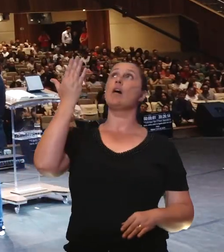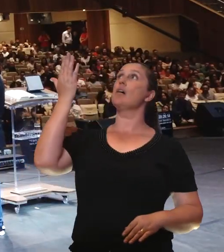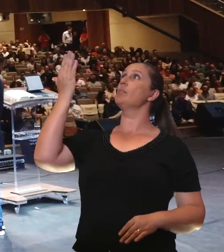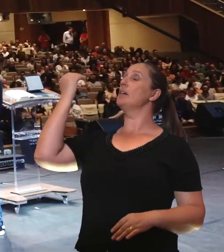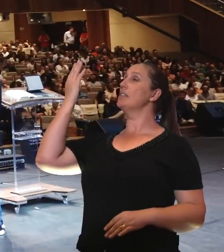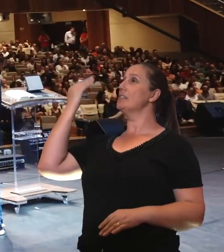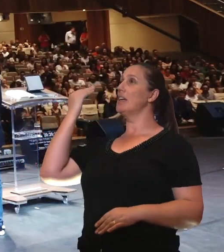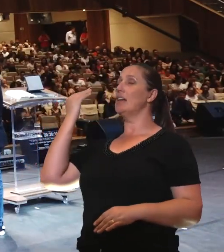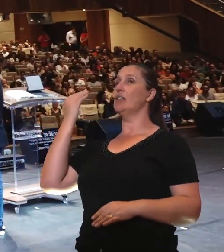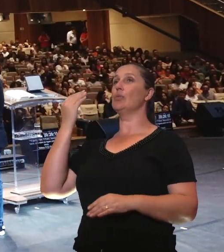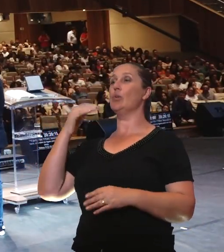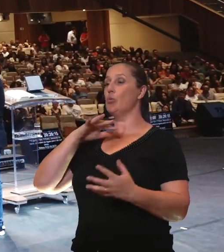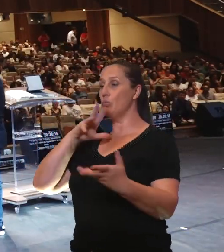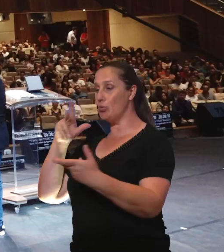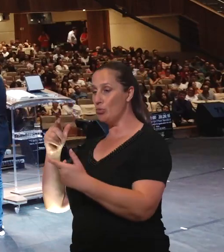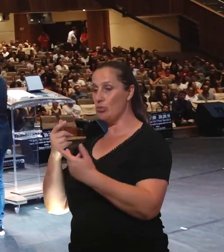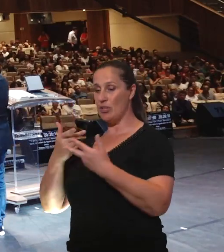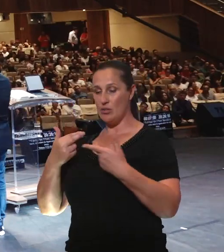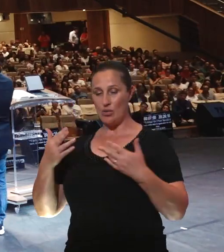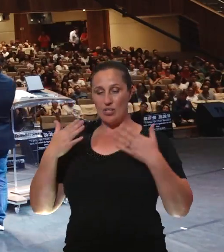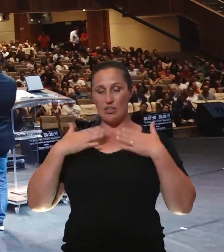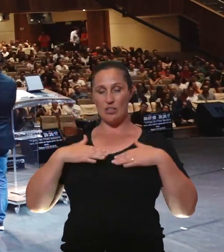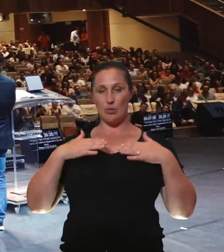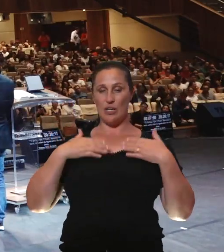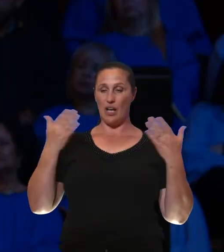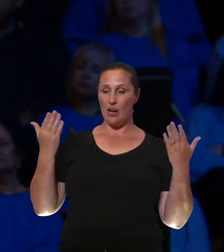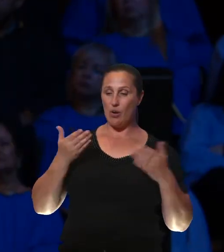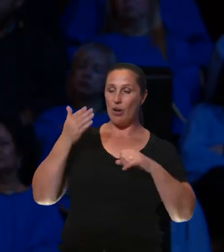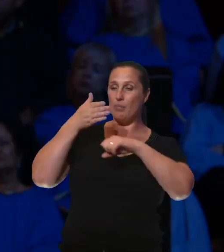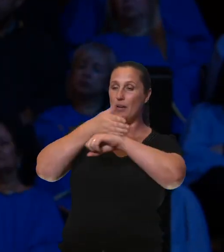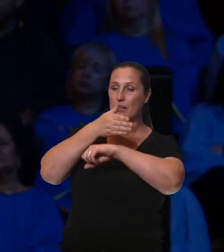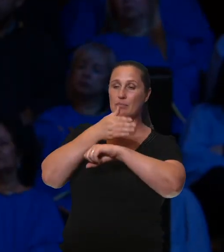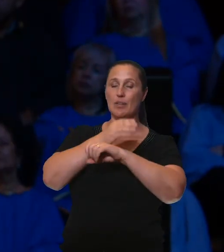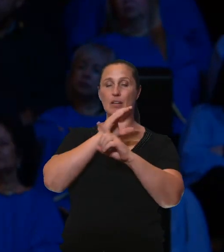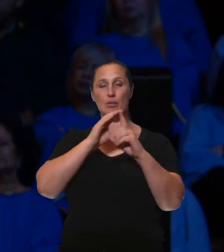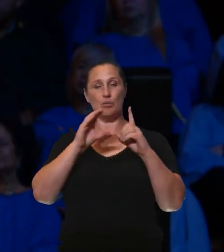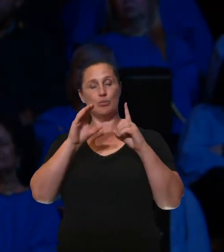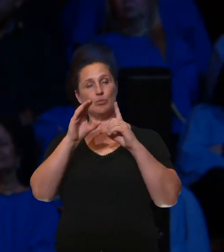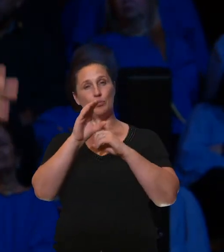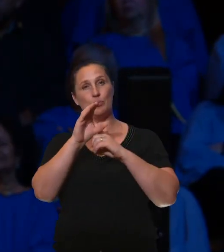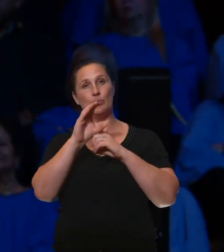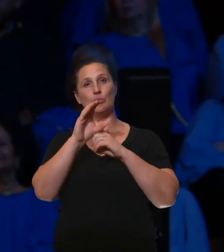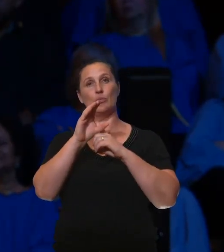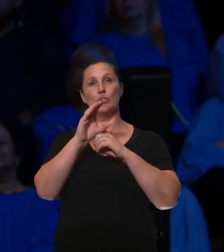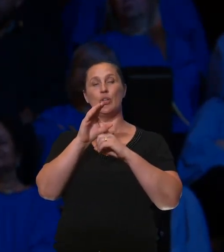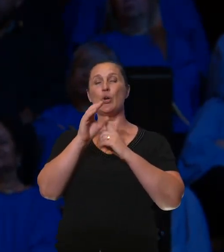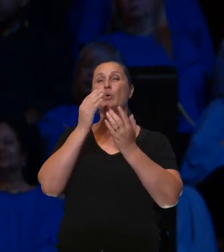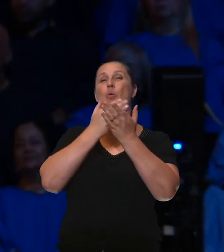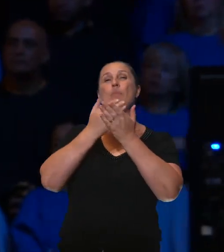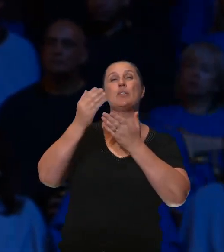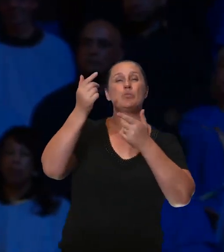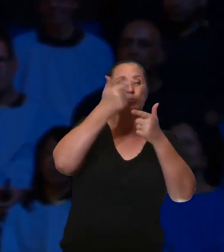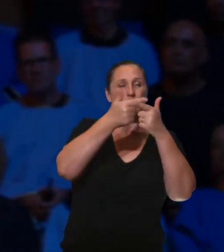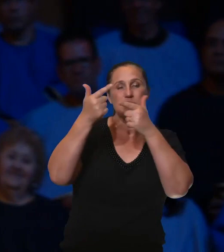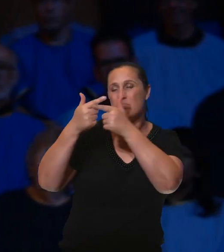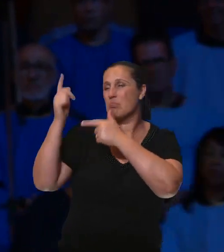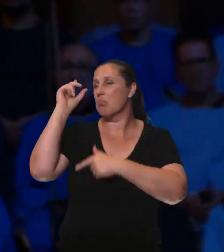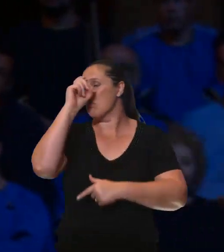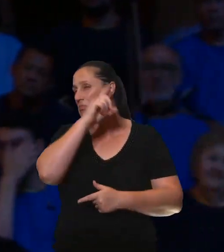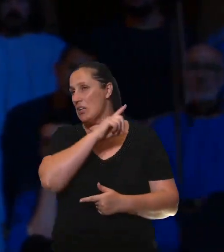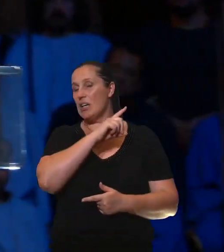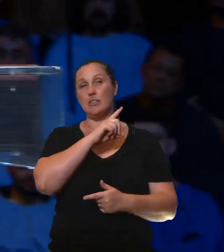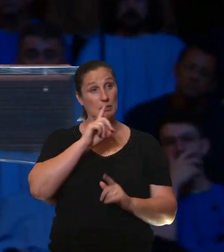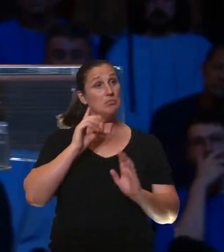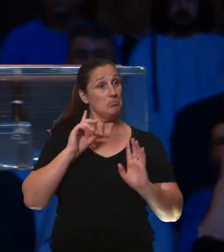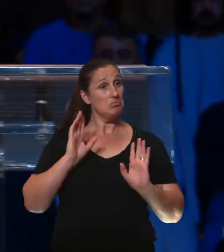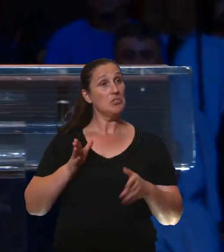tudo era mais tranquilo, e agora que eu comecei a vir para a igreja, a tempestade veio. Eu já ouvi